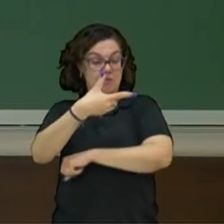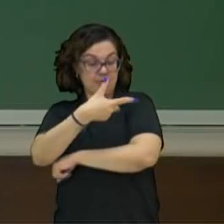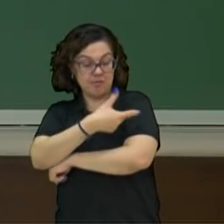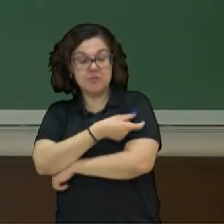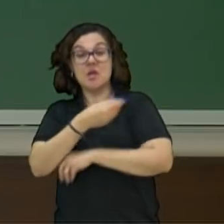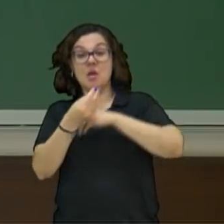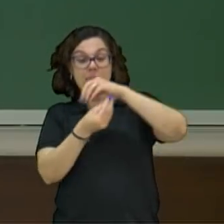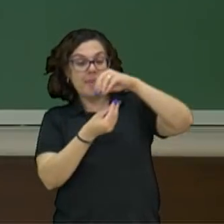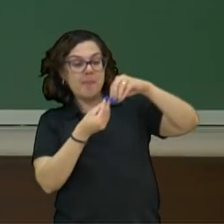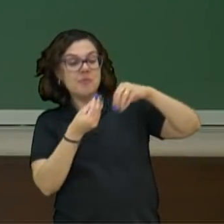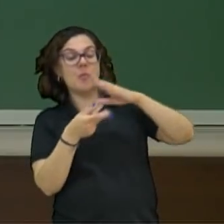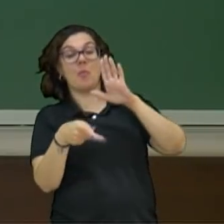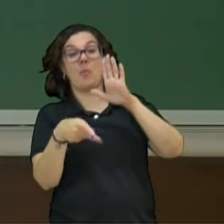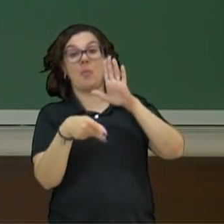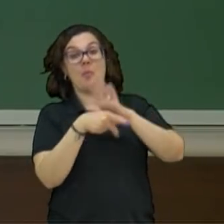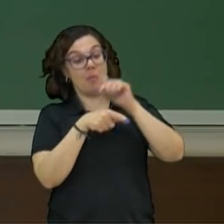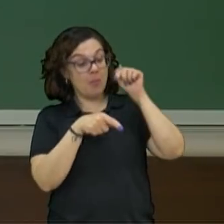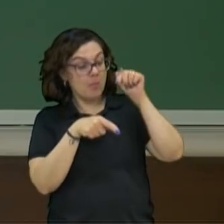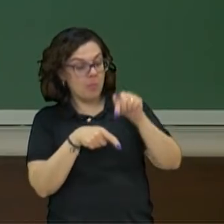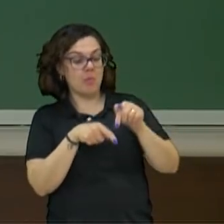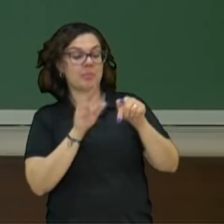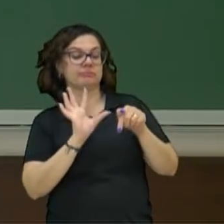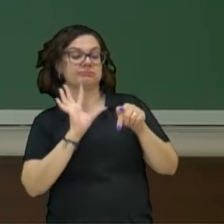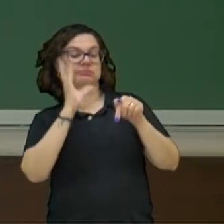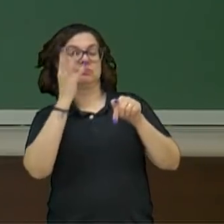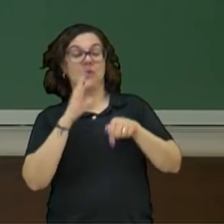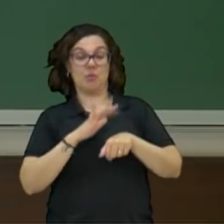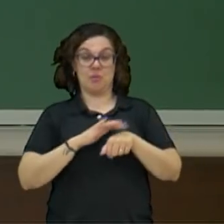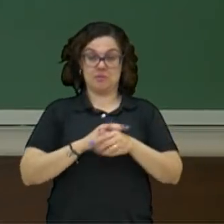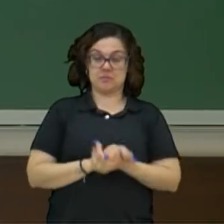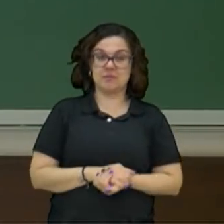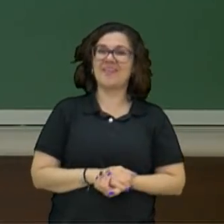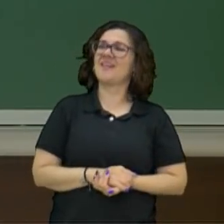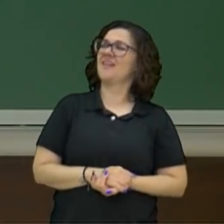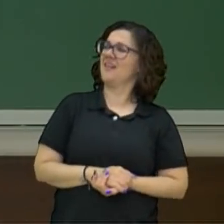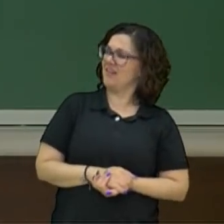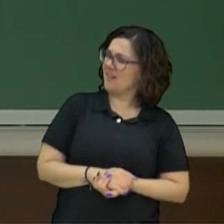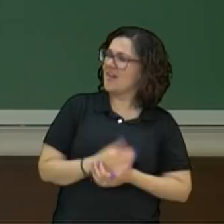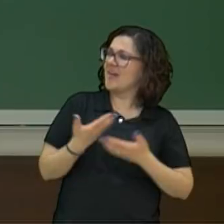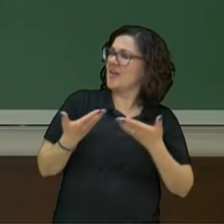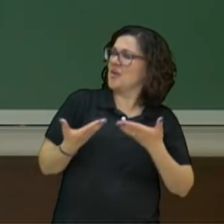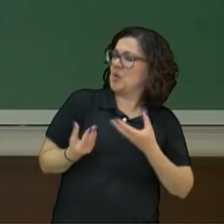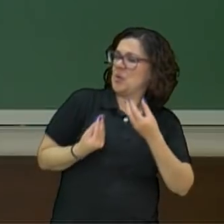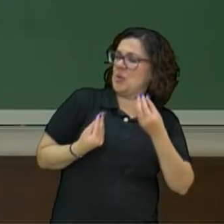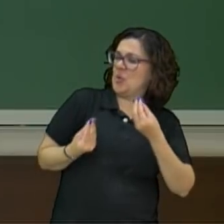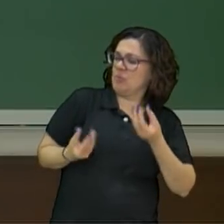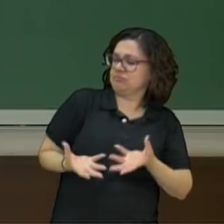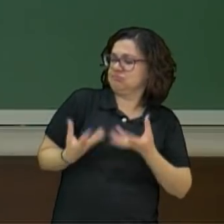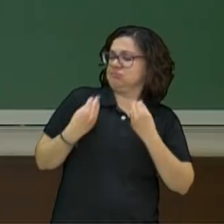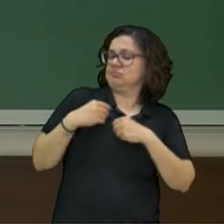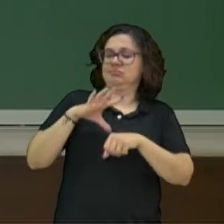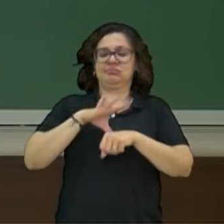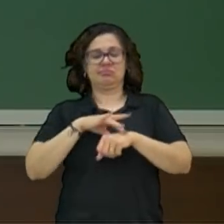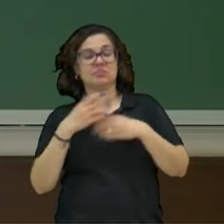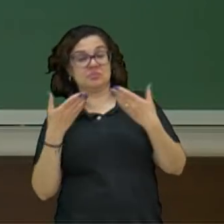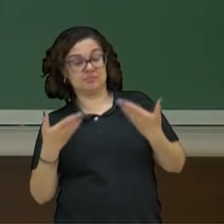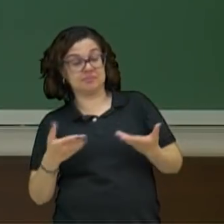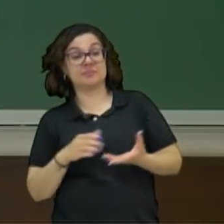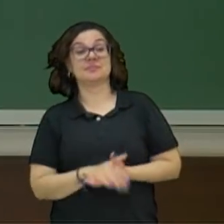um conjunto do próprio organismo que causa a doença. Tá, mas e como é que não vai deixar a gente doente,